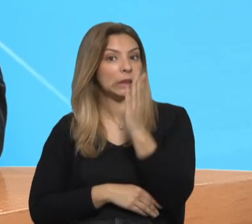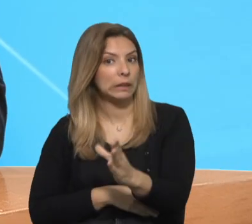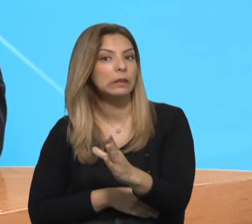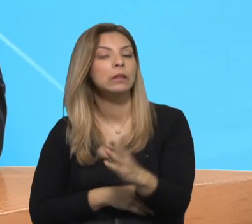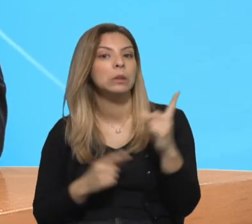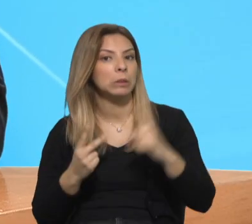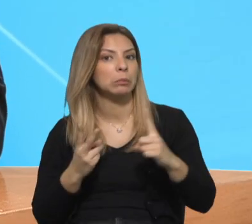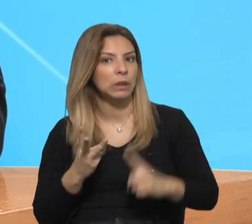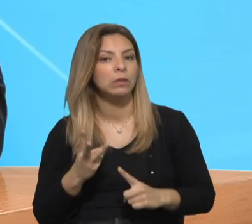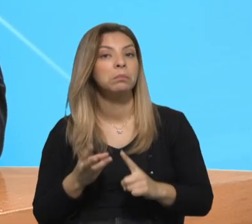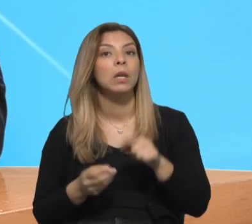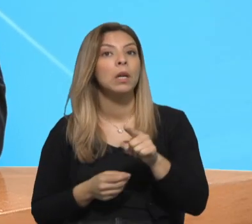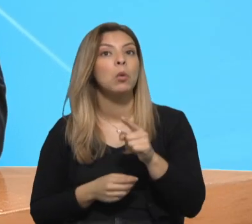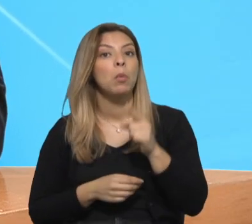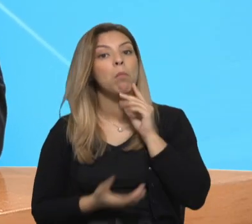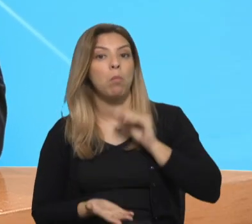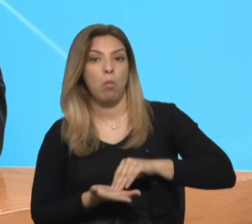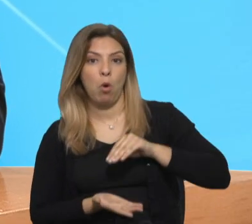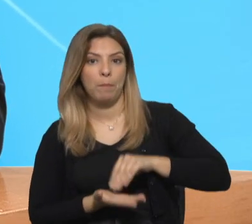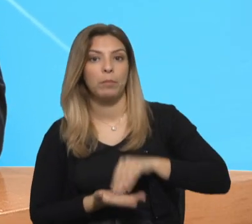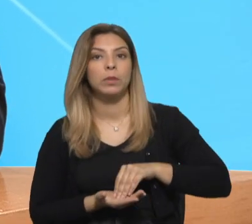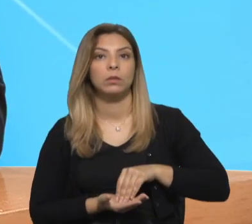de que os pobres são